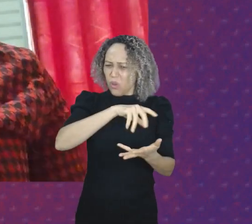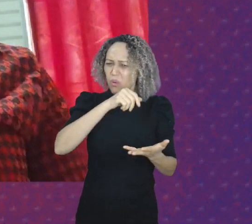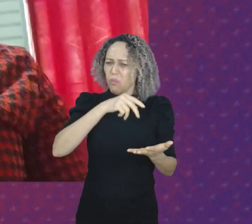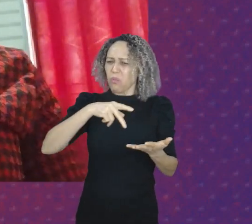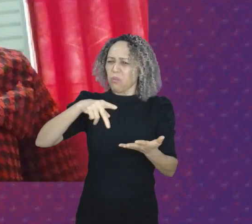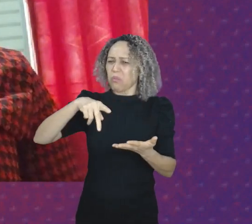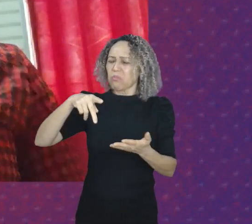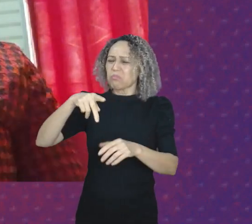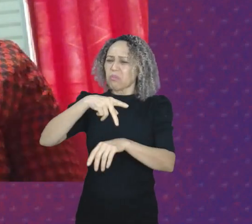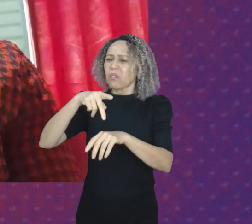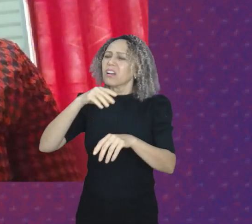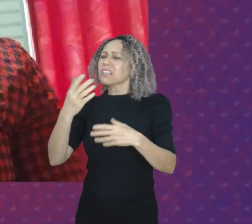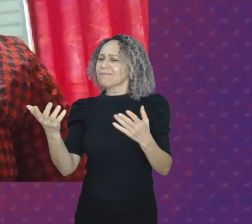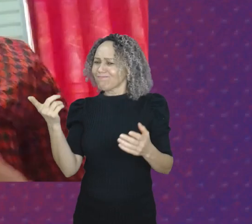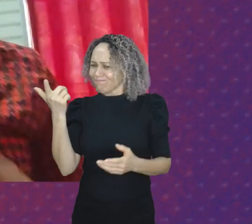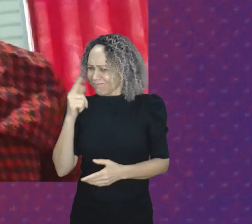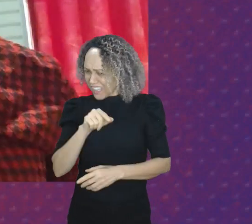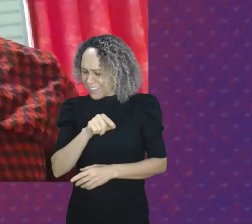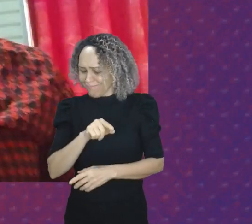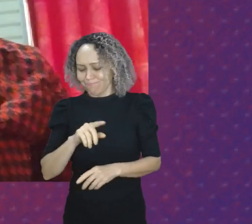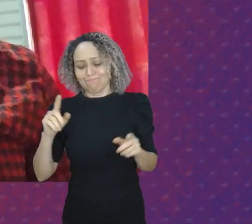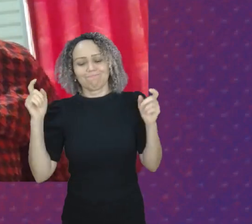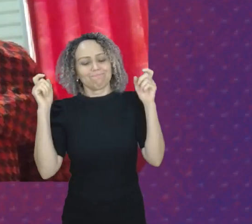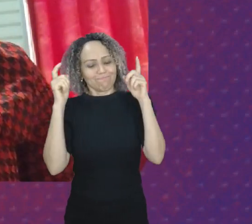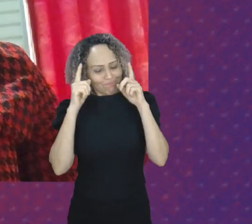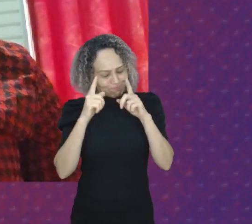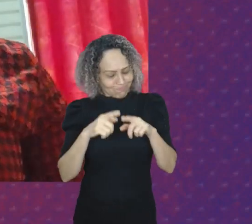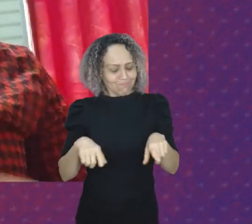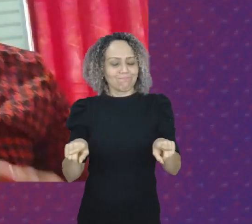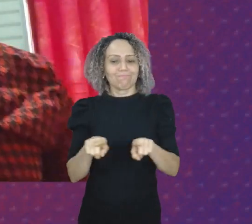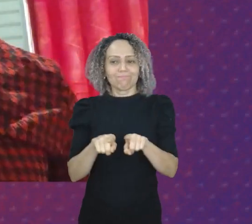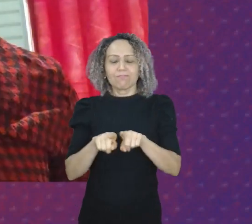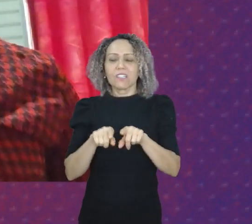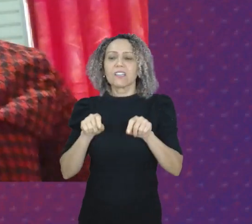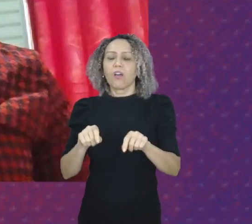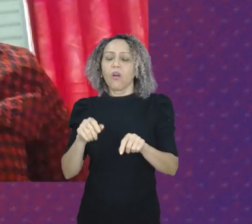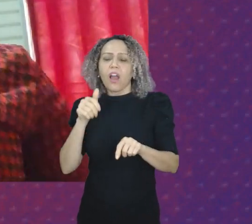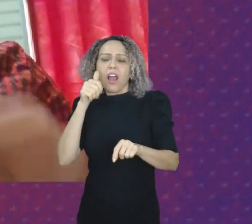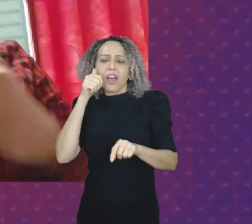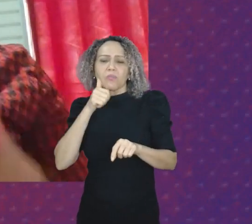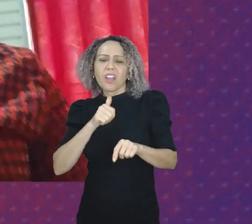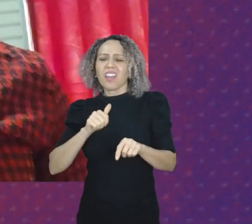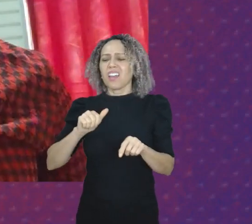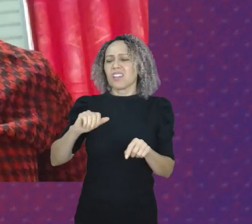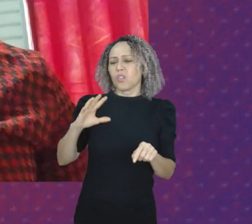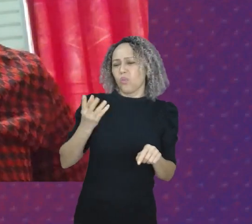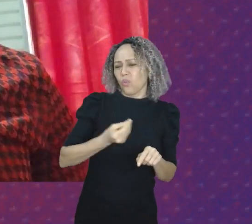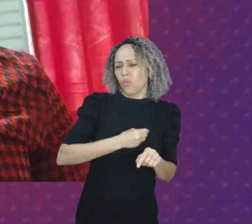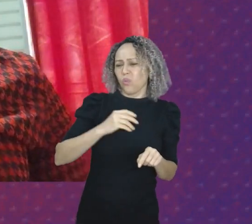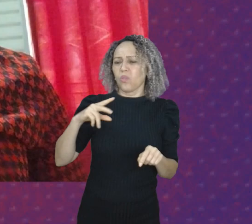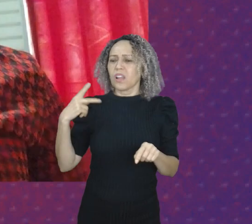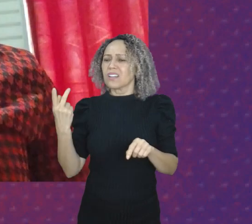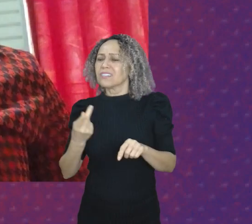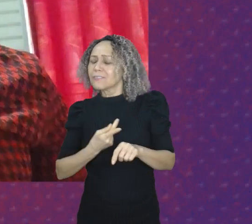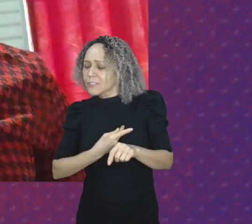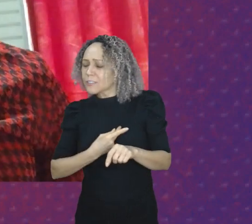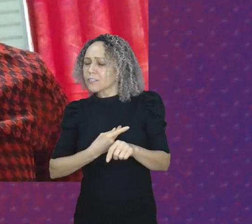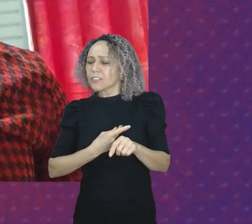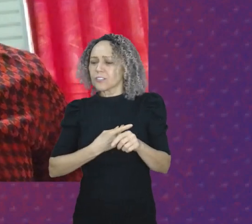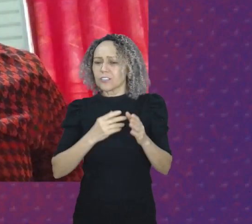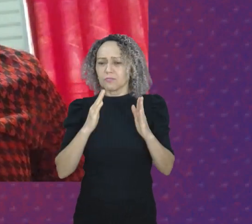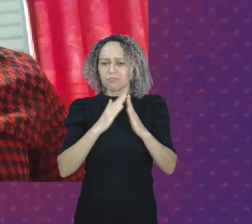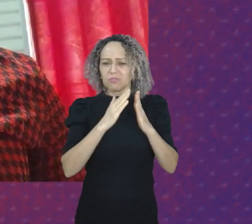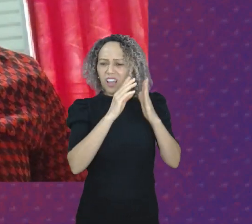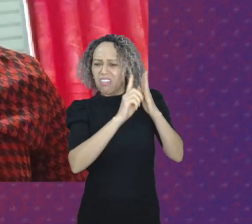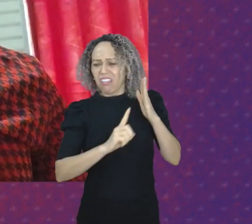que as mulheres travestis e transexuais saem de dentro de casa, elas têm essa degradação dos seus direitos cada